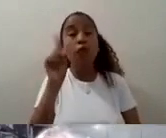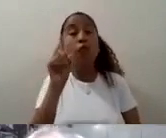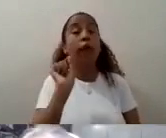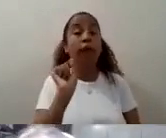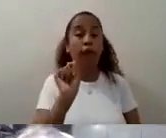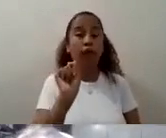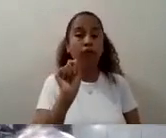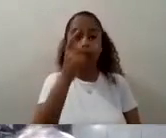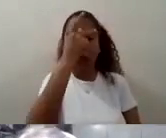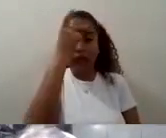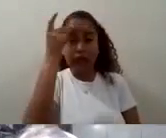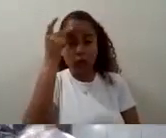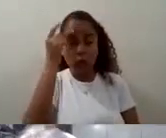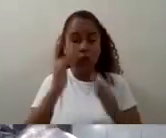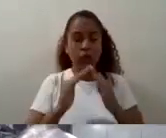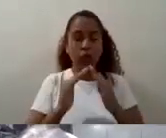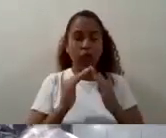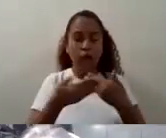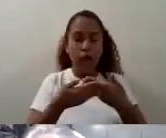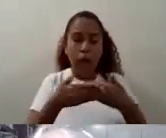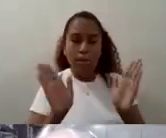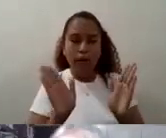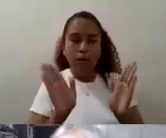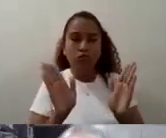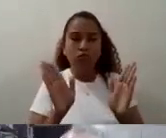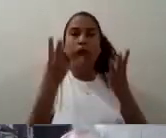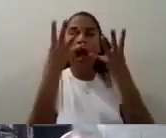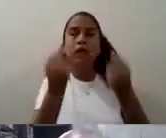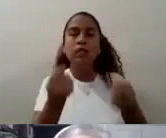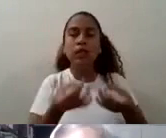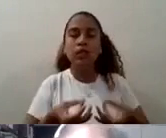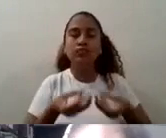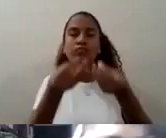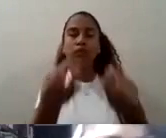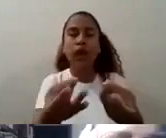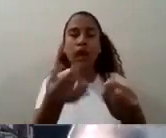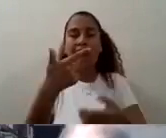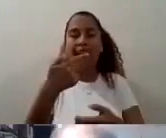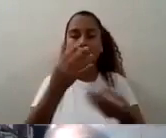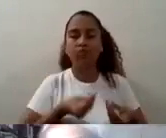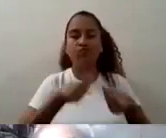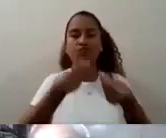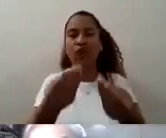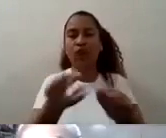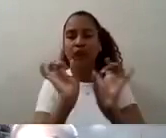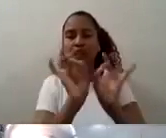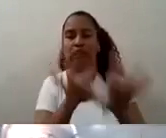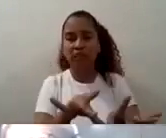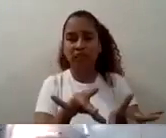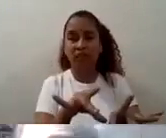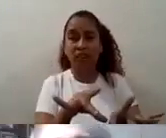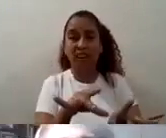para o recolhimento de armas de fogo. Eu acho que todo mundo deve lembrar que nessa campanha